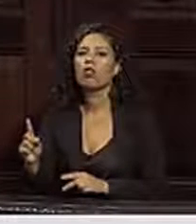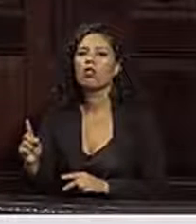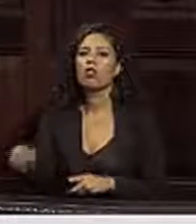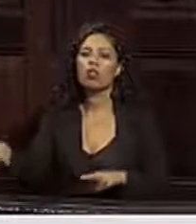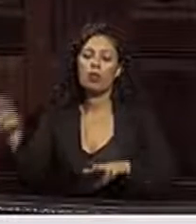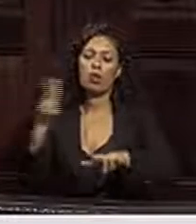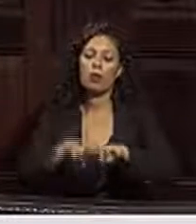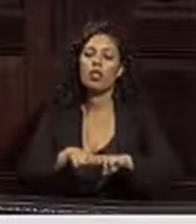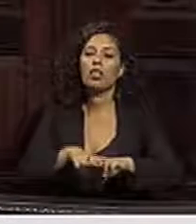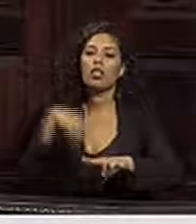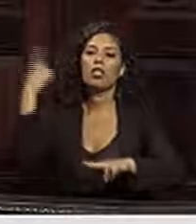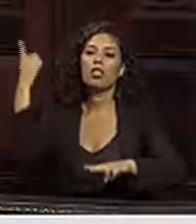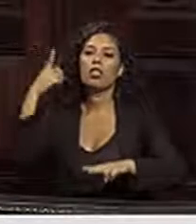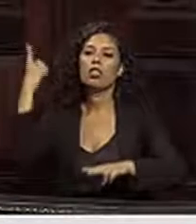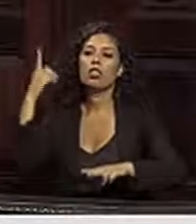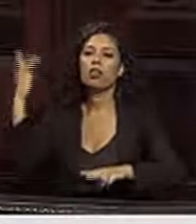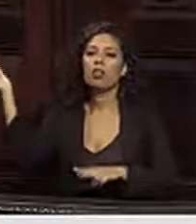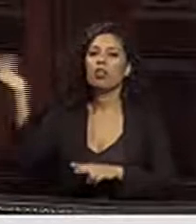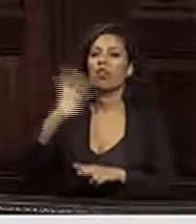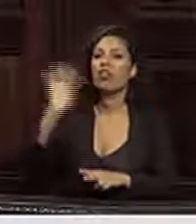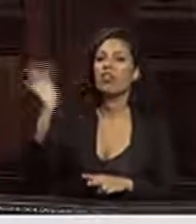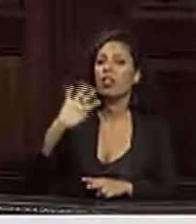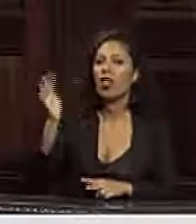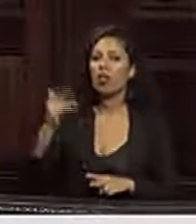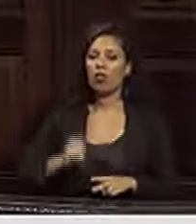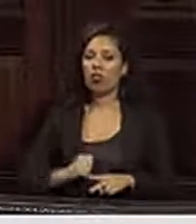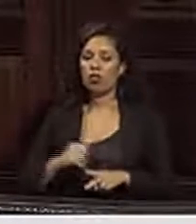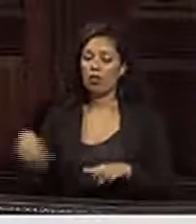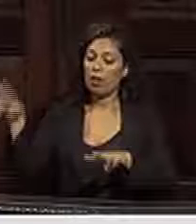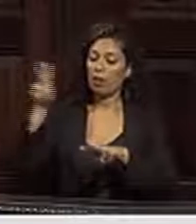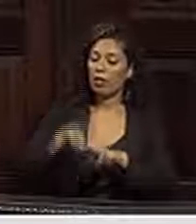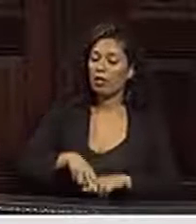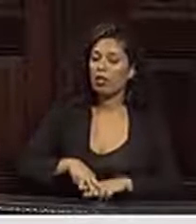deputados federais, o judiciário